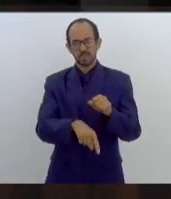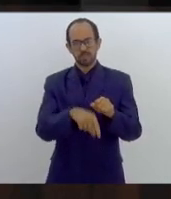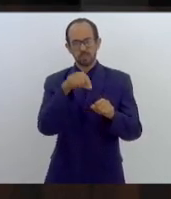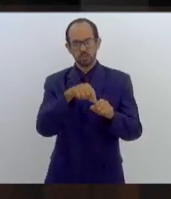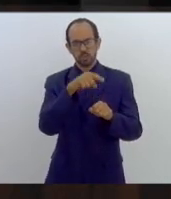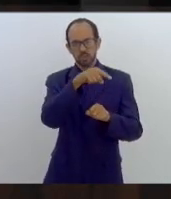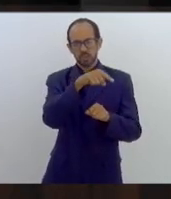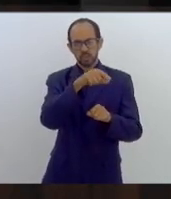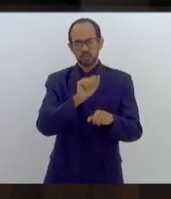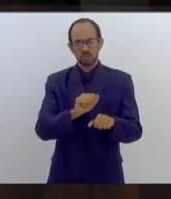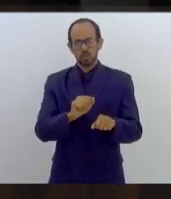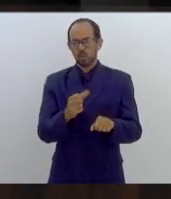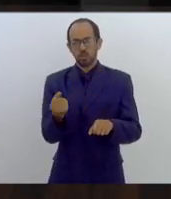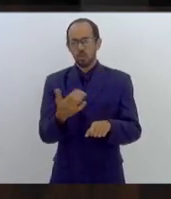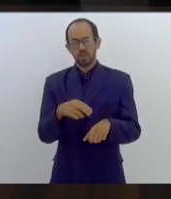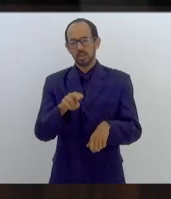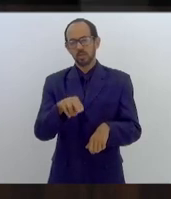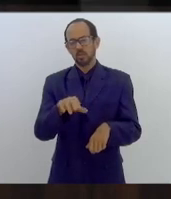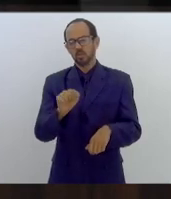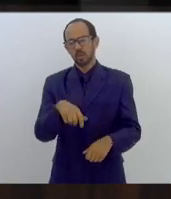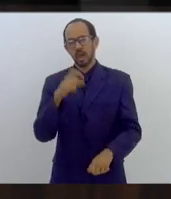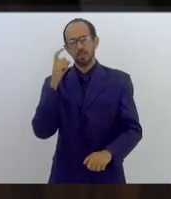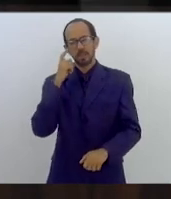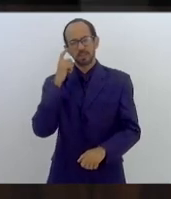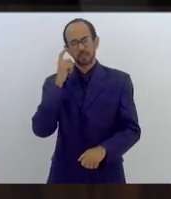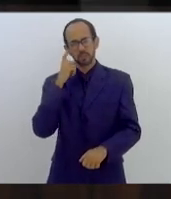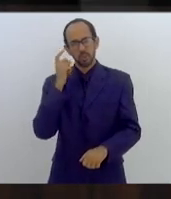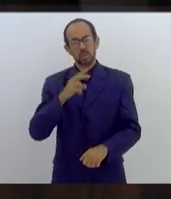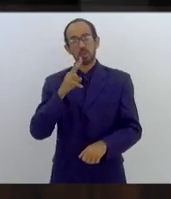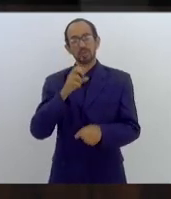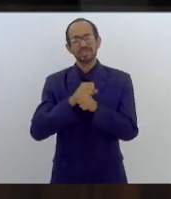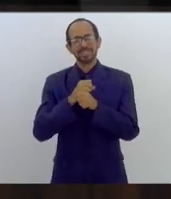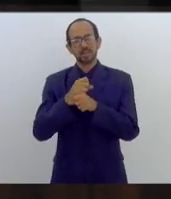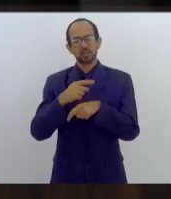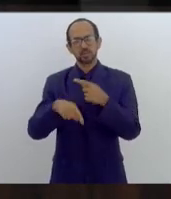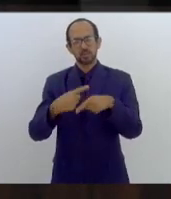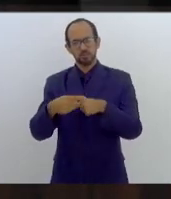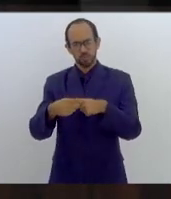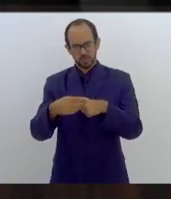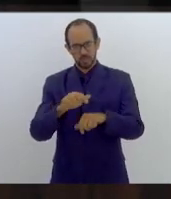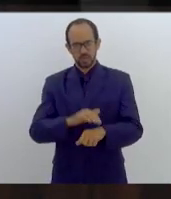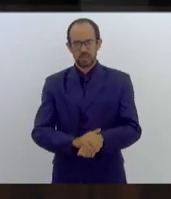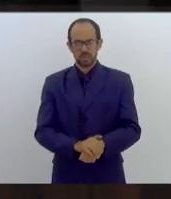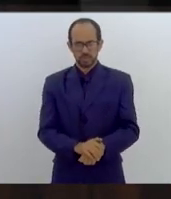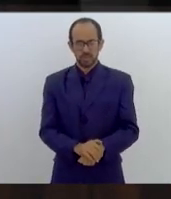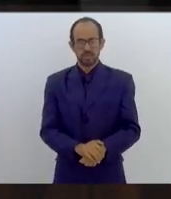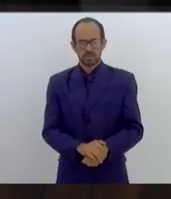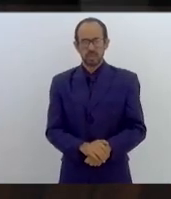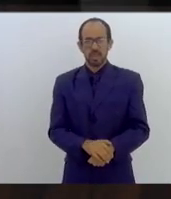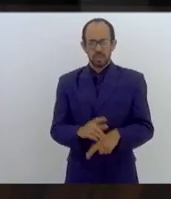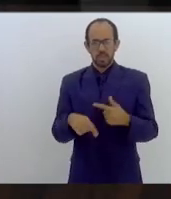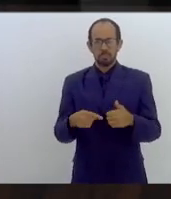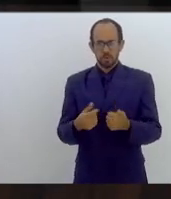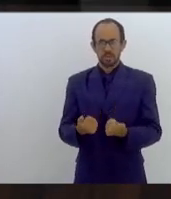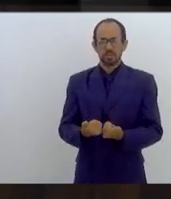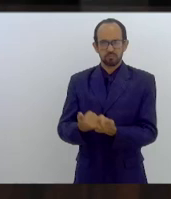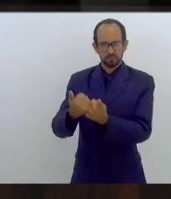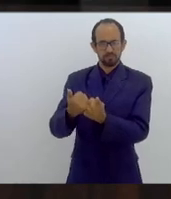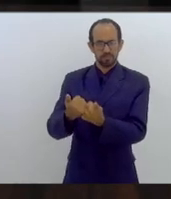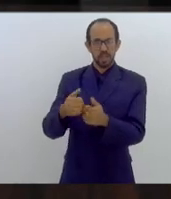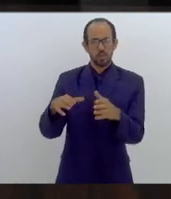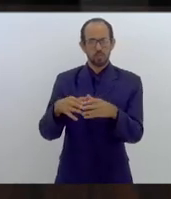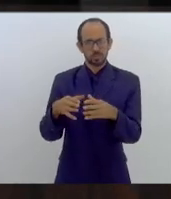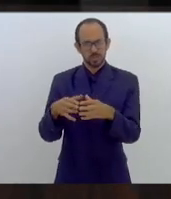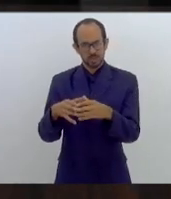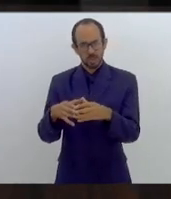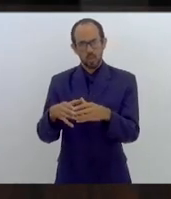nem sequer completaria o primeiro biênio nesta Casa. Rapidamente chefiou os setores da Assembleia Legislativa, tais como a Comissão Permanente de